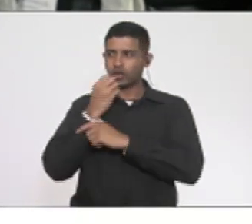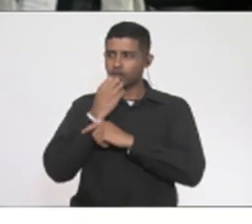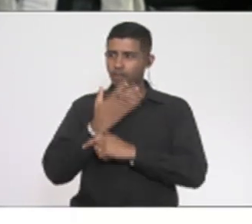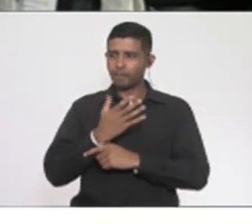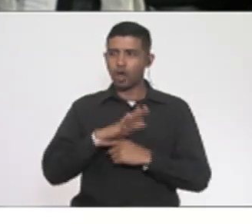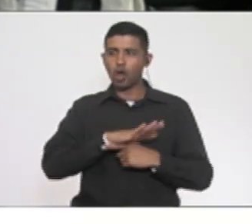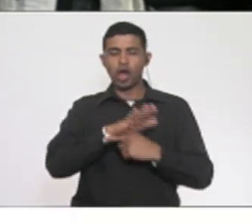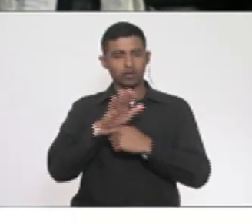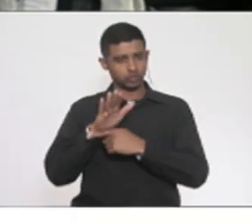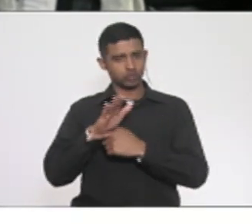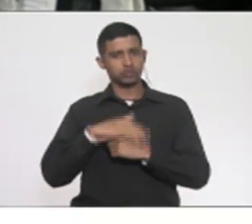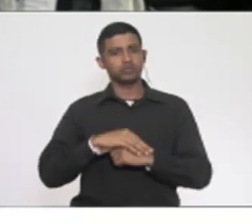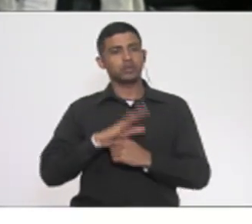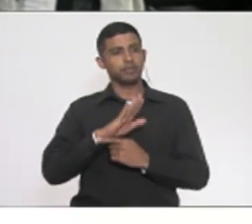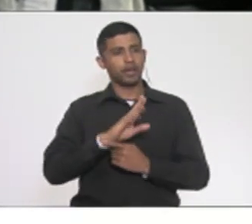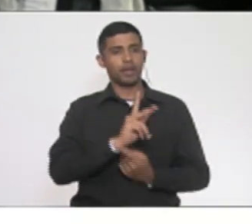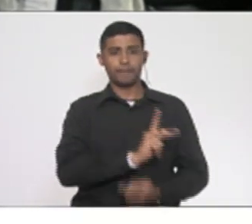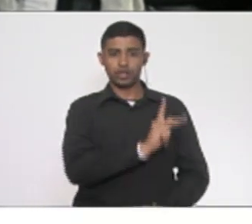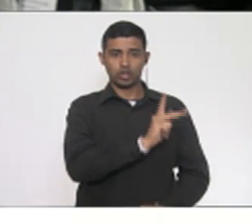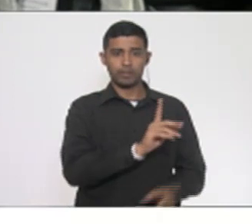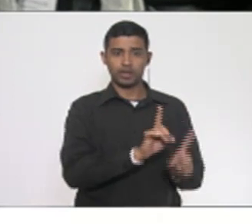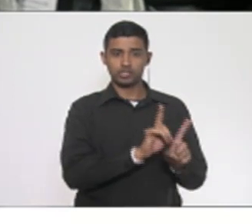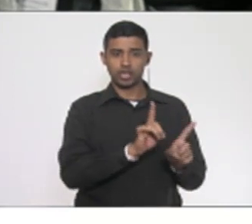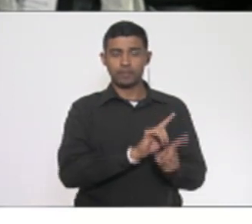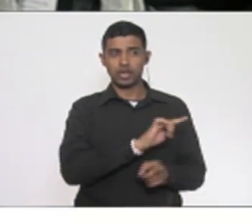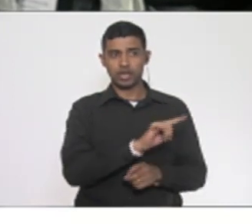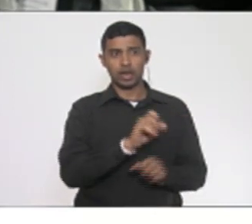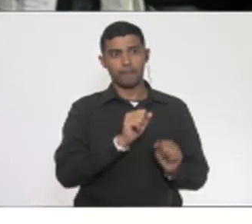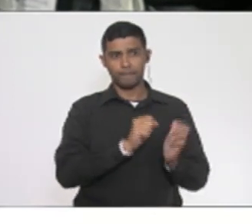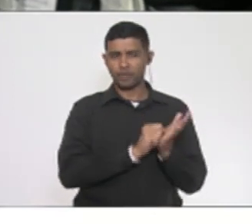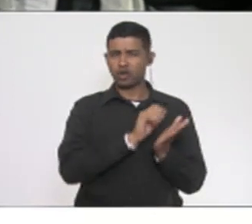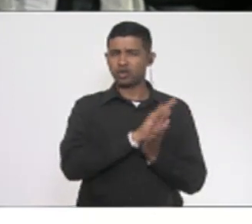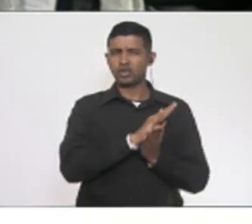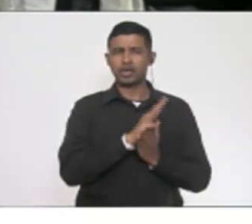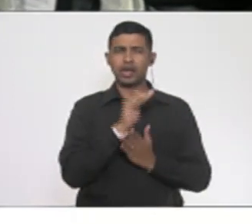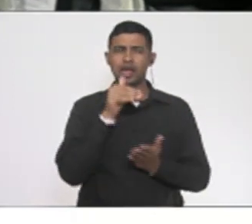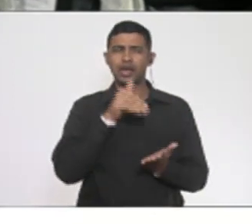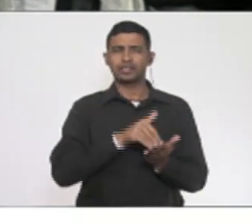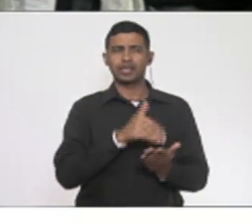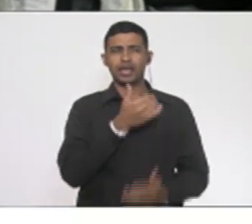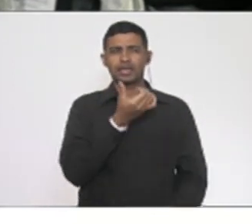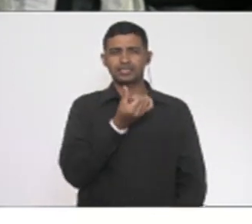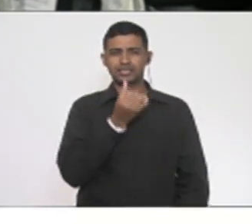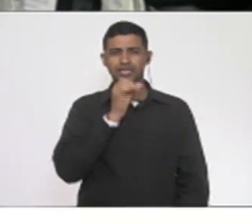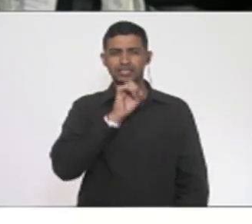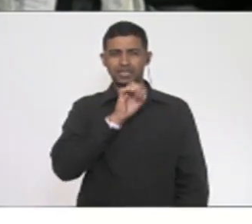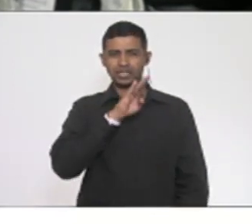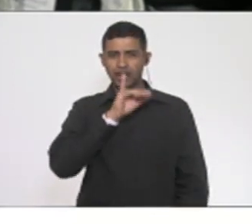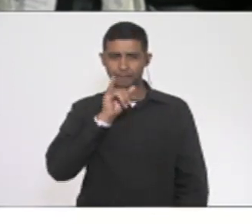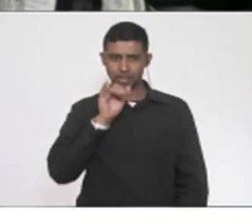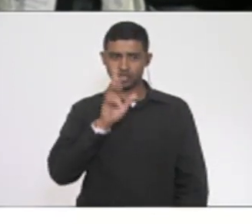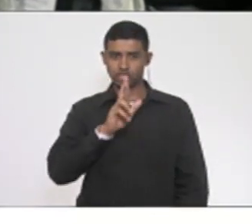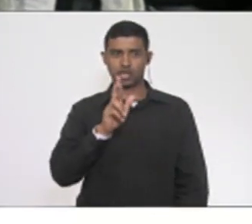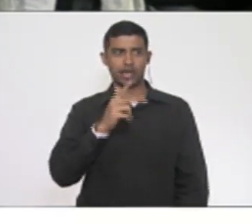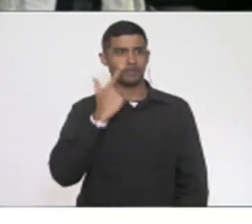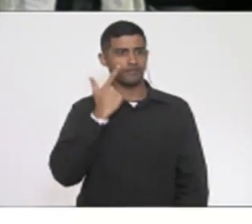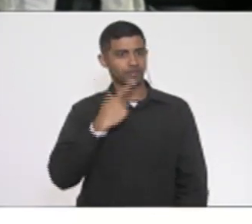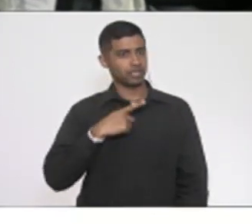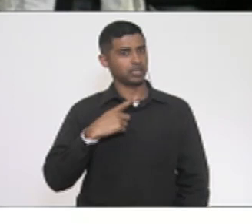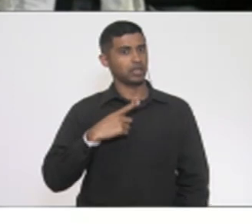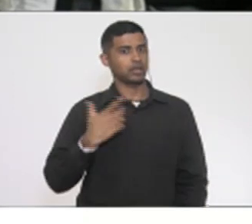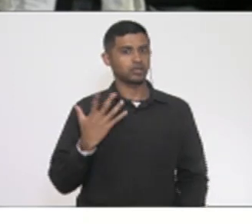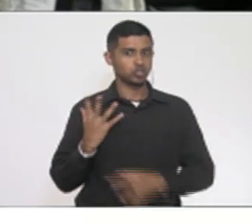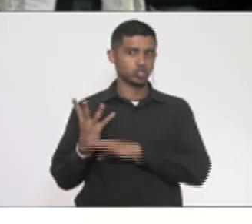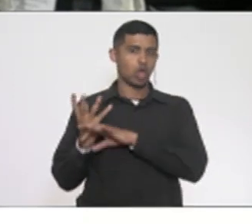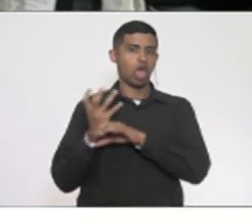mercado, e para a Petrobras também é bom, porque ela podia ser penalizada em até, se eu não me engano, 60 bilhões de reais em multas